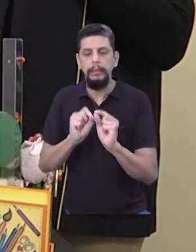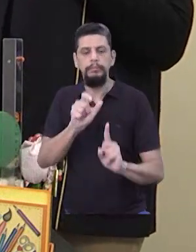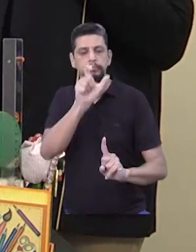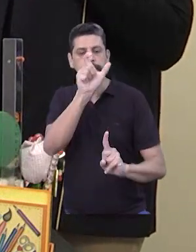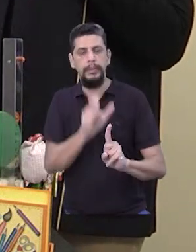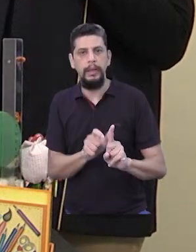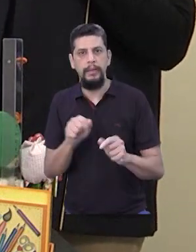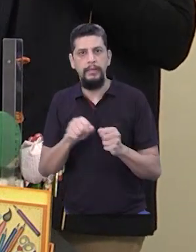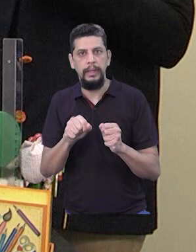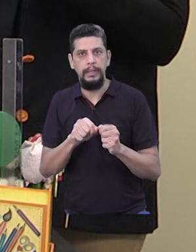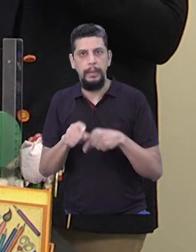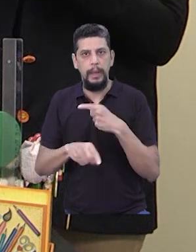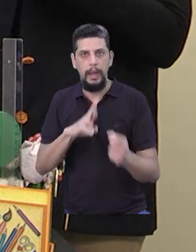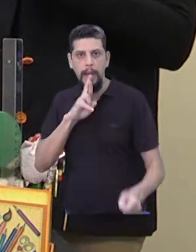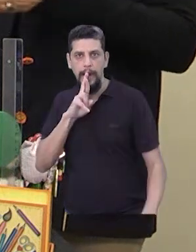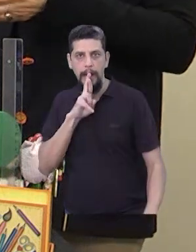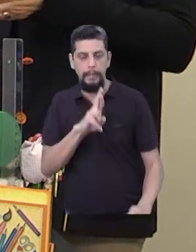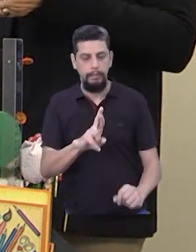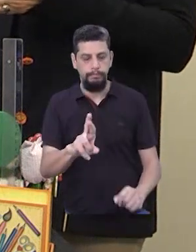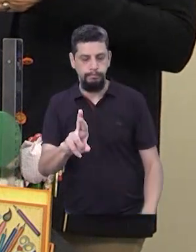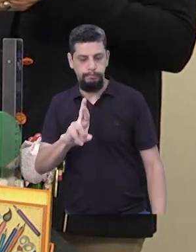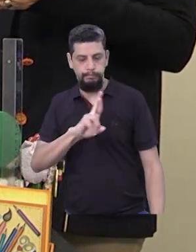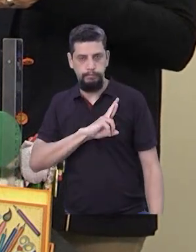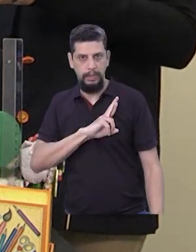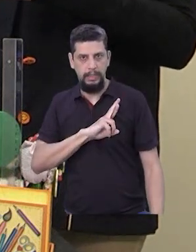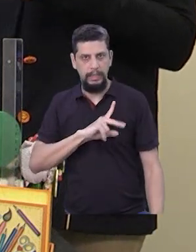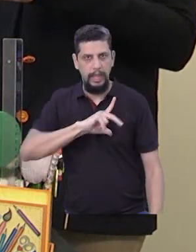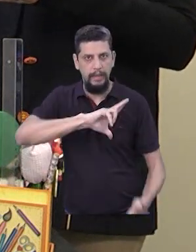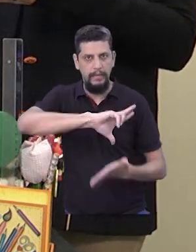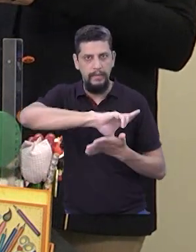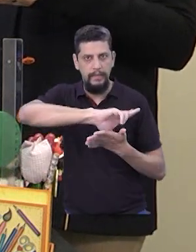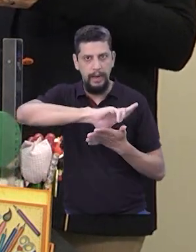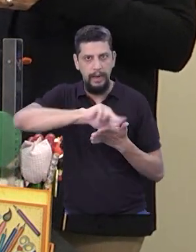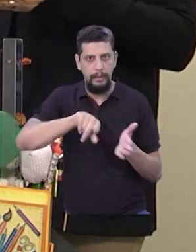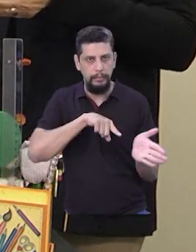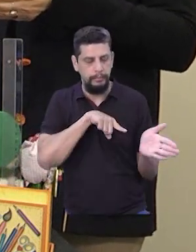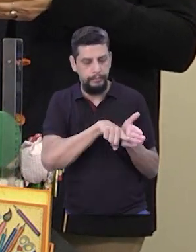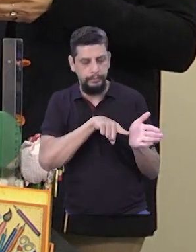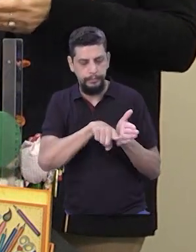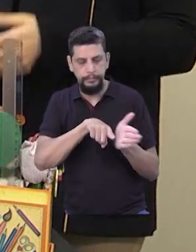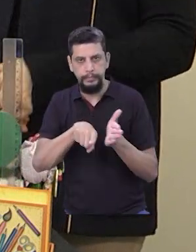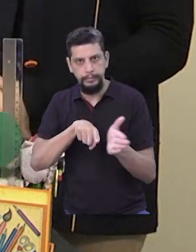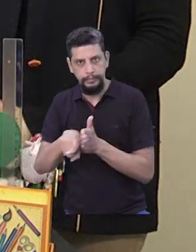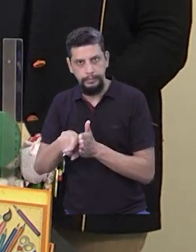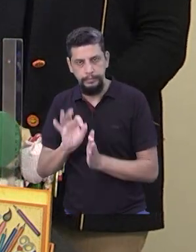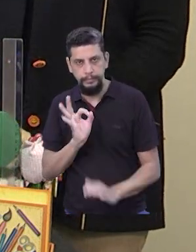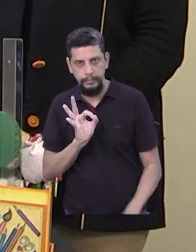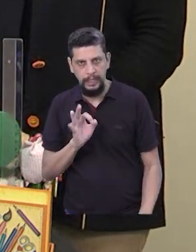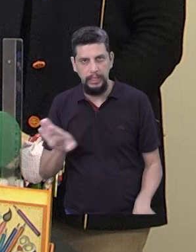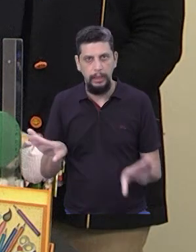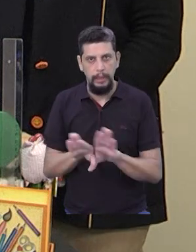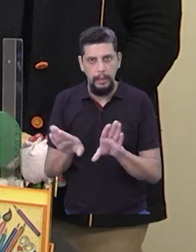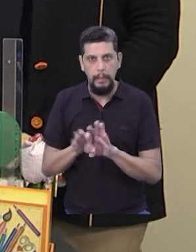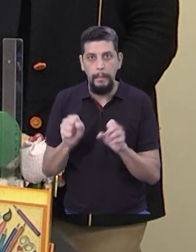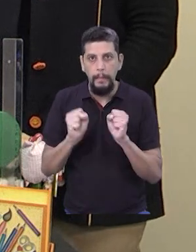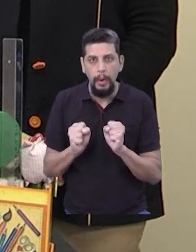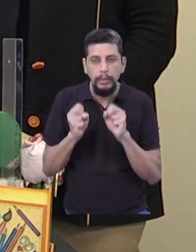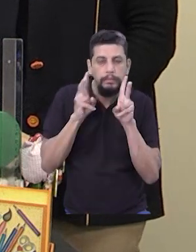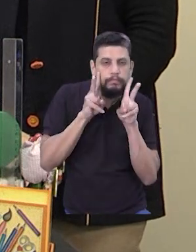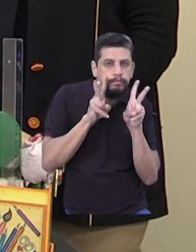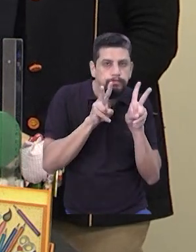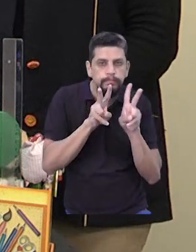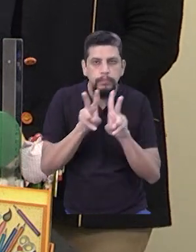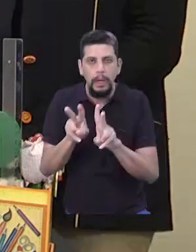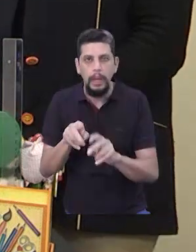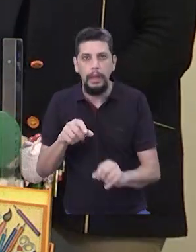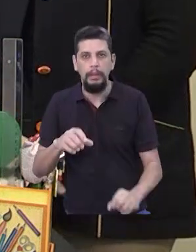estava entrevistando fez. E a resposta do entrevistado. Então, ela tem várias perguntas, né? E eu também posso